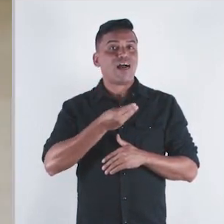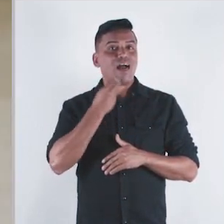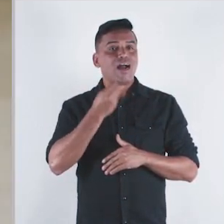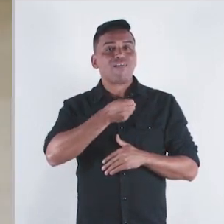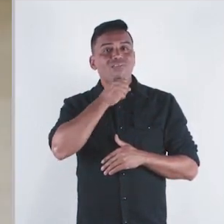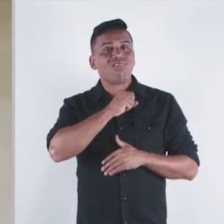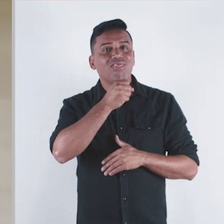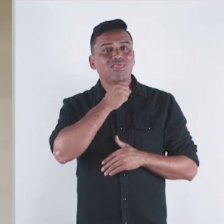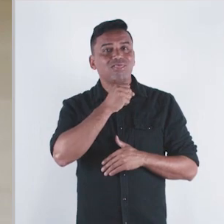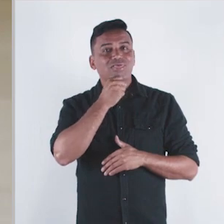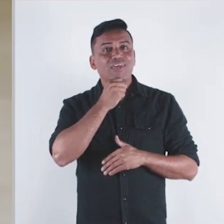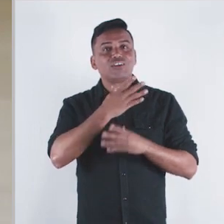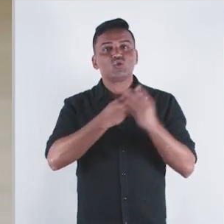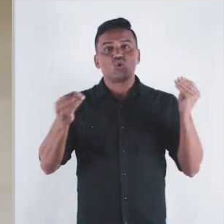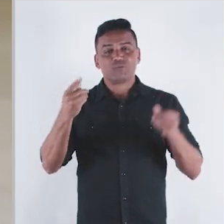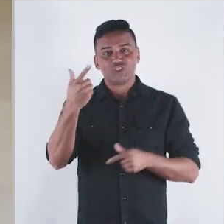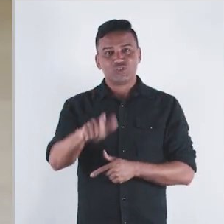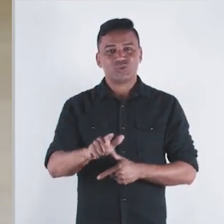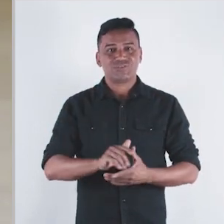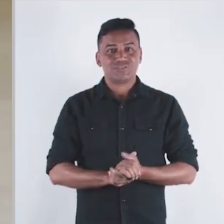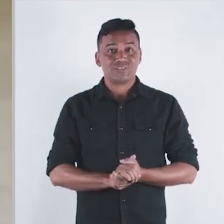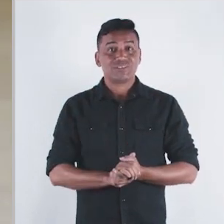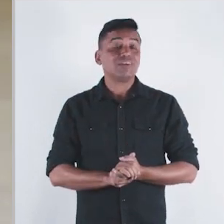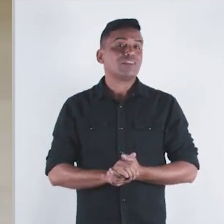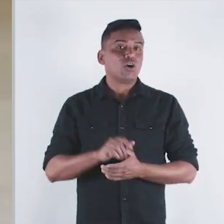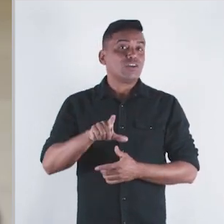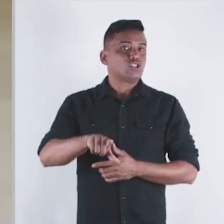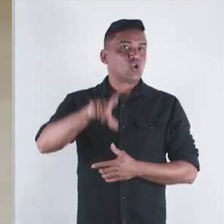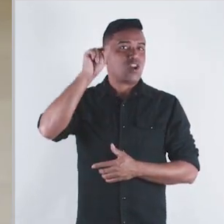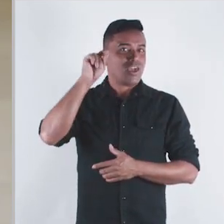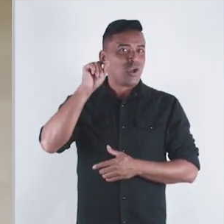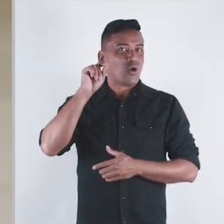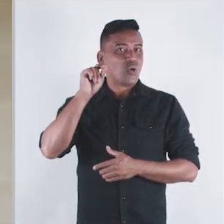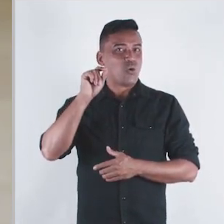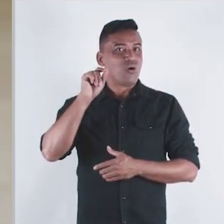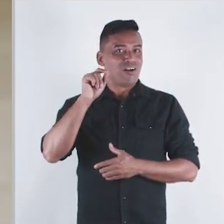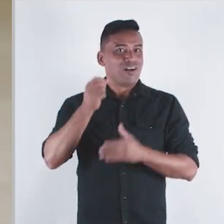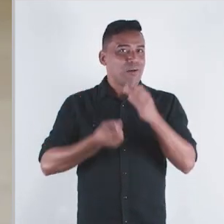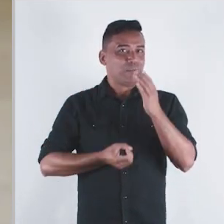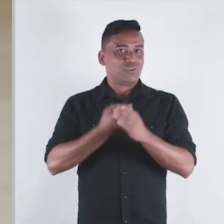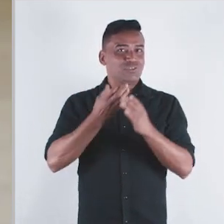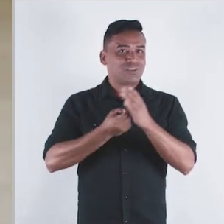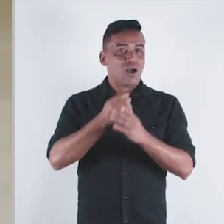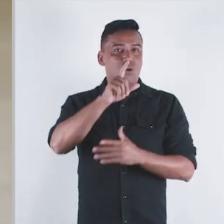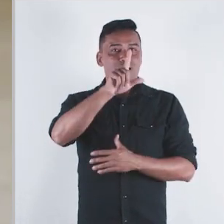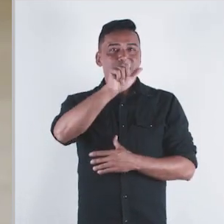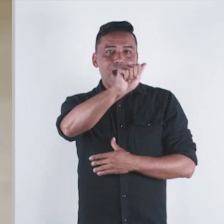novamente? Por isso que a gente optou no Atlas por uma